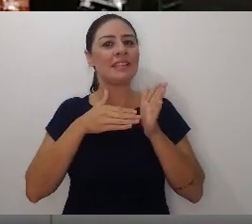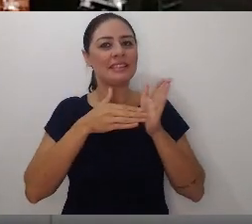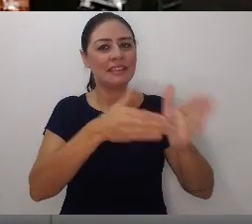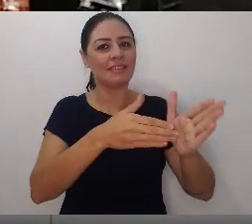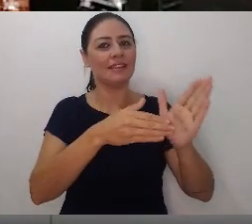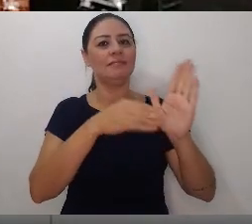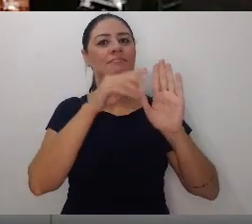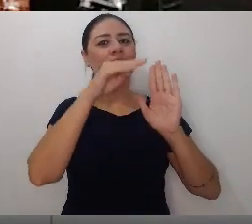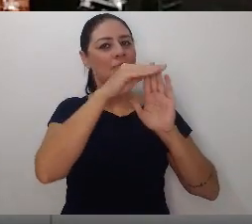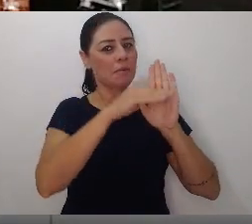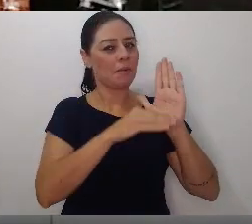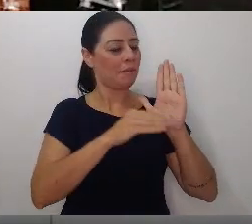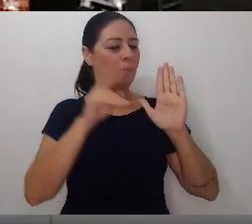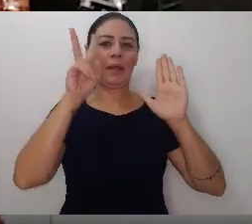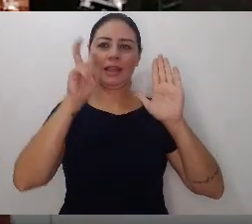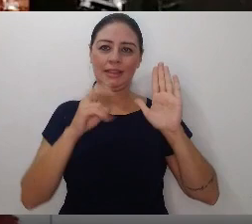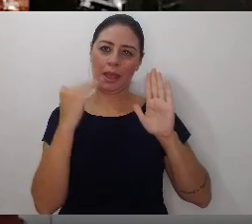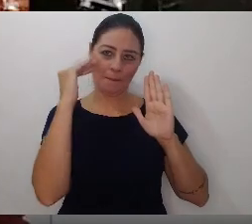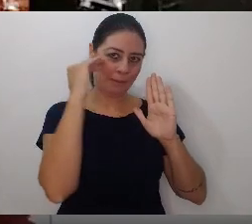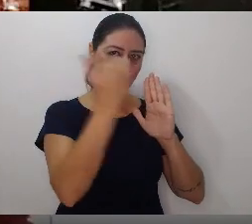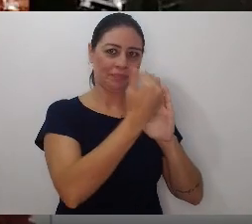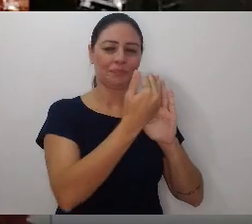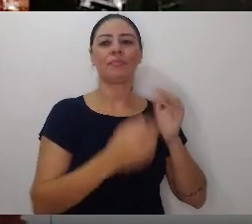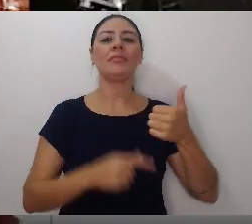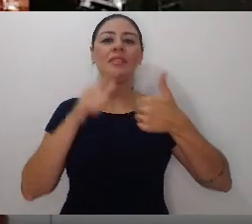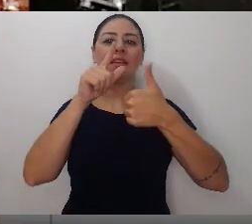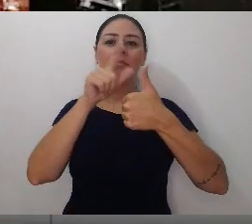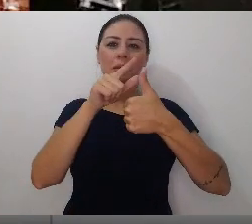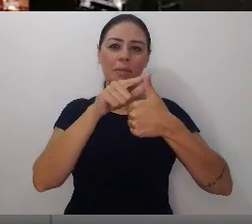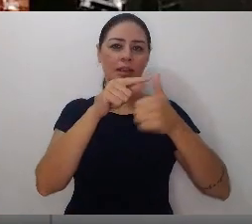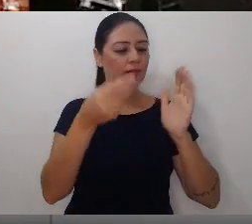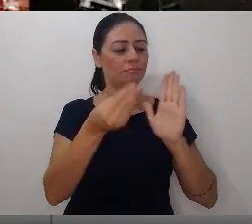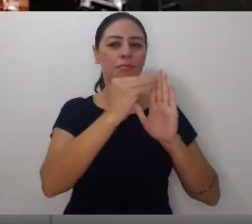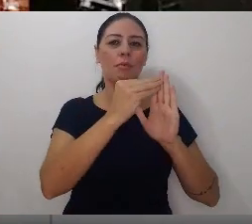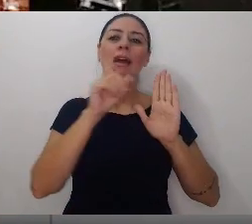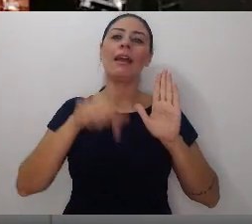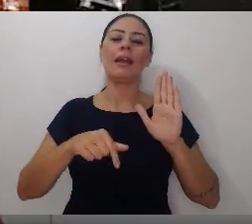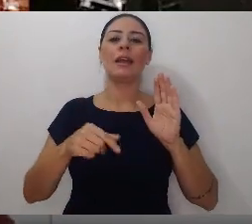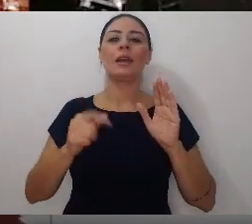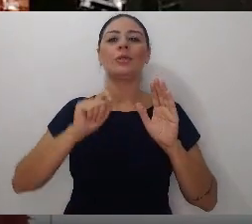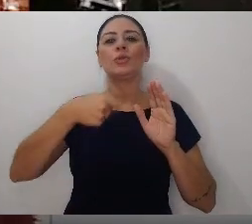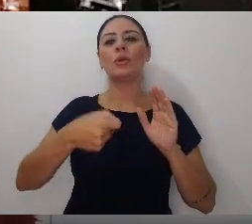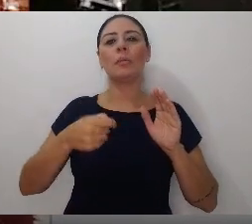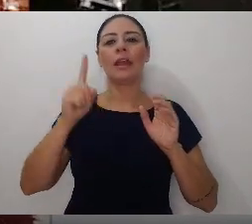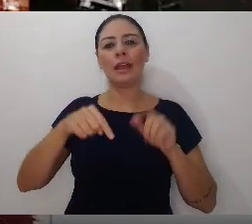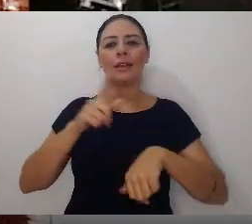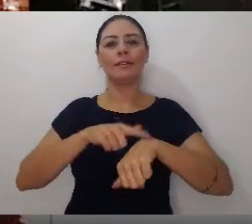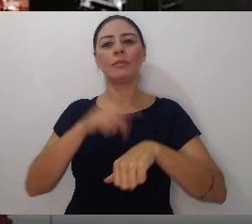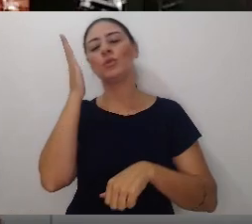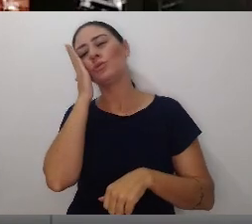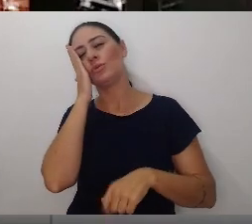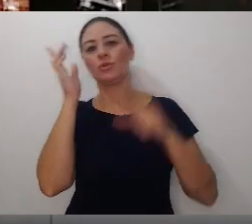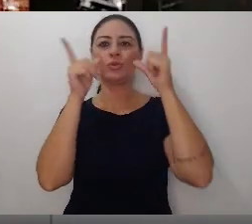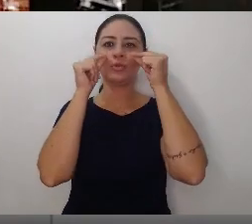a minha fala, e eu vou tentar me basear a esses tópicos, tá? Então, a primeira coisa